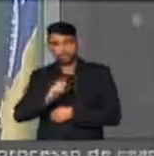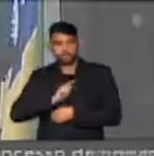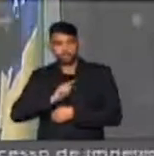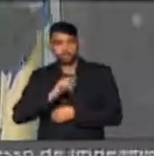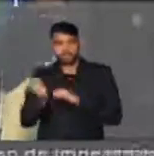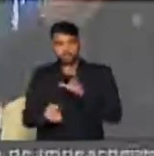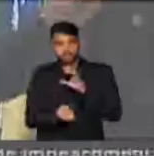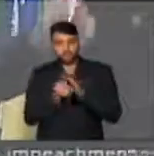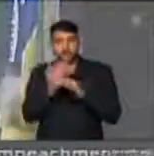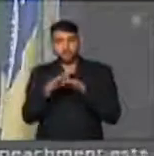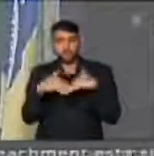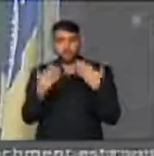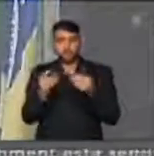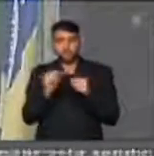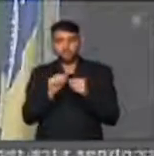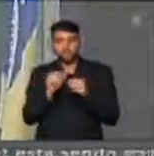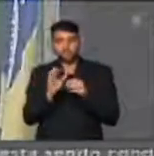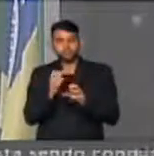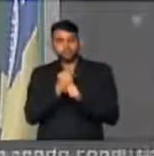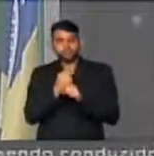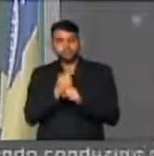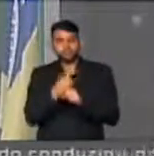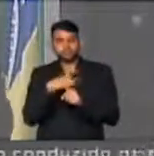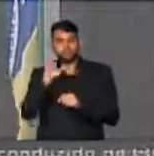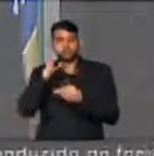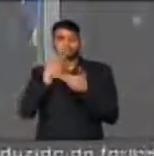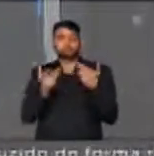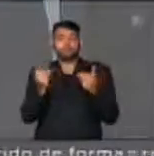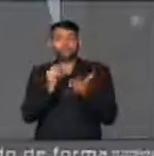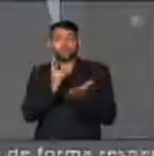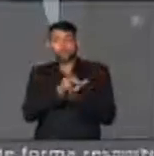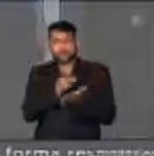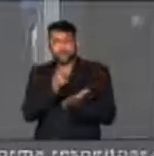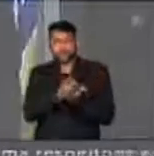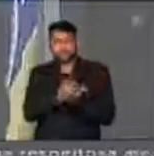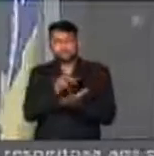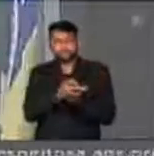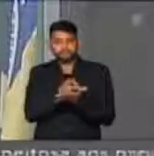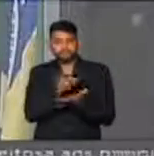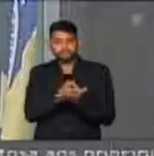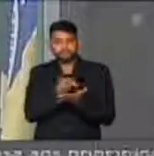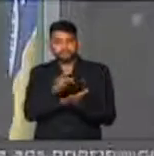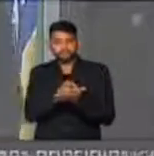eles criaram essa tal de contabilidade criativa. E o mesmo